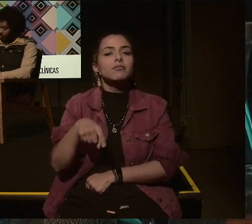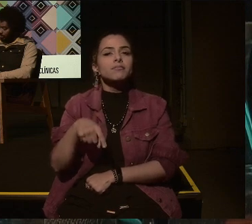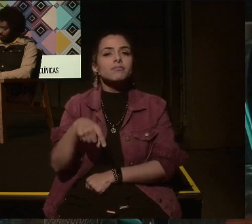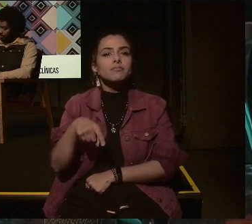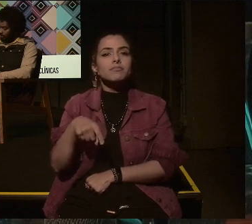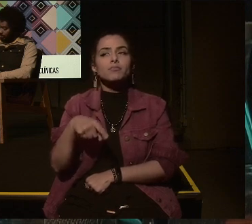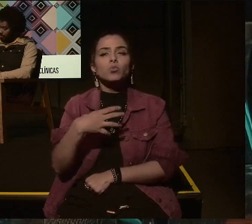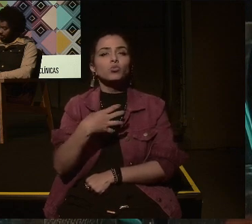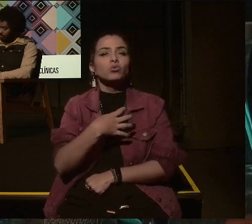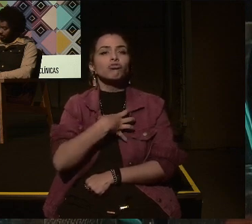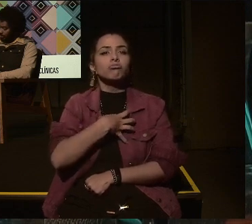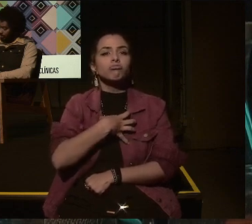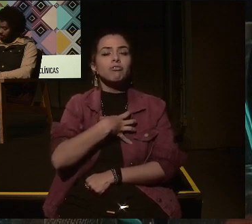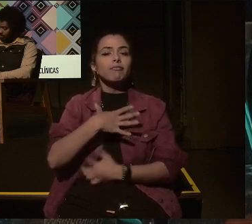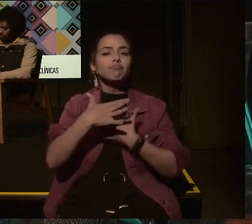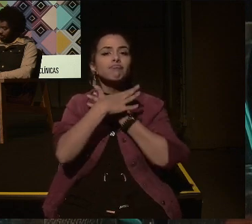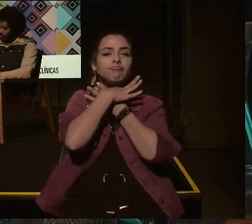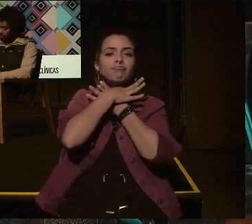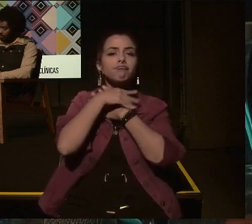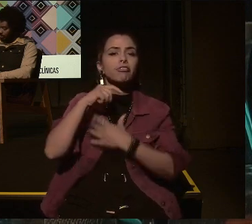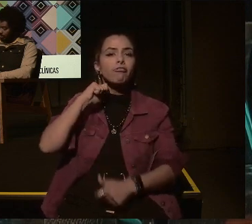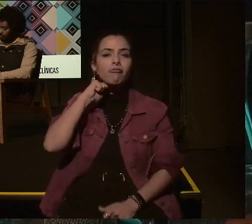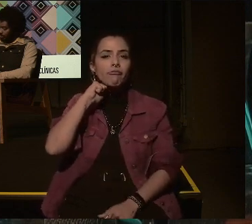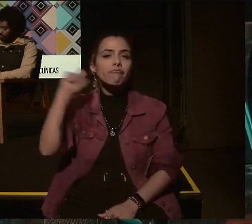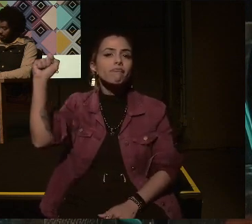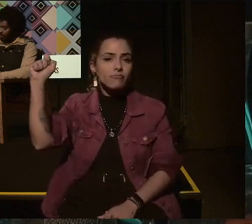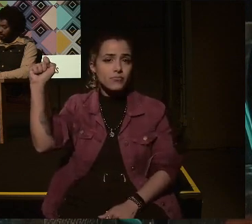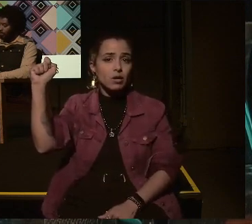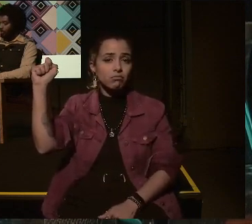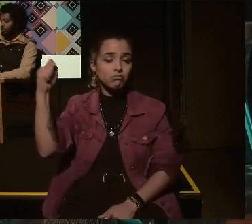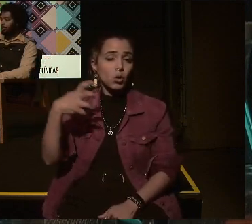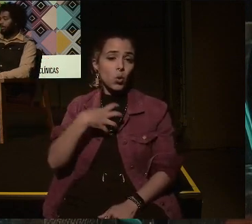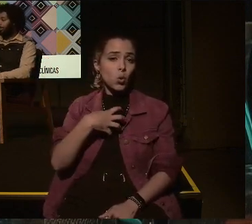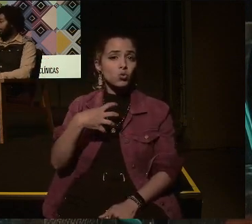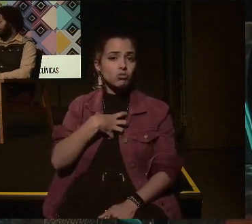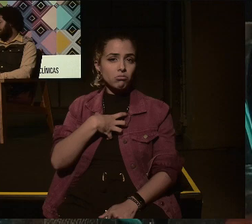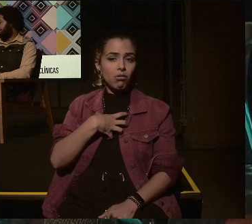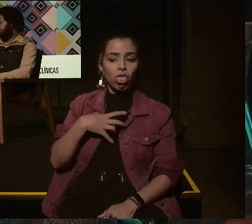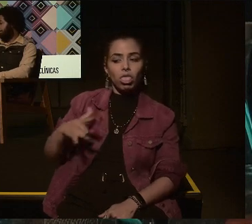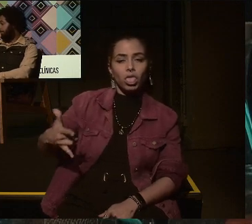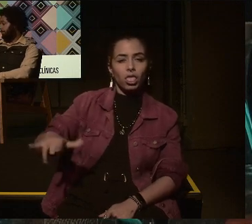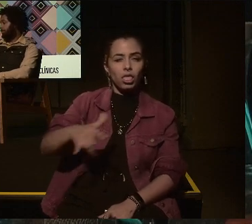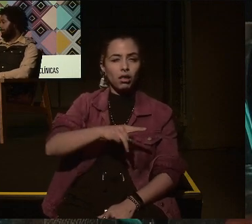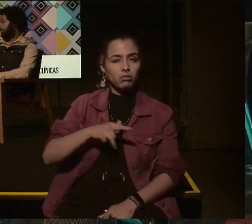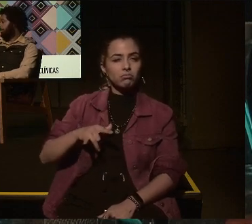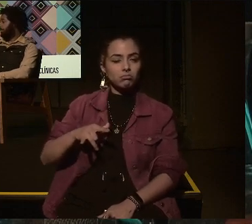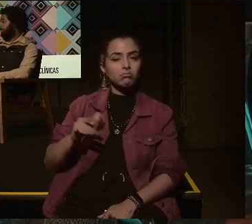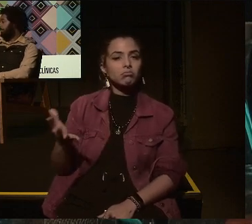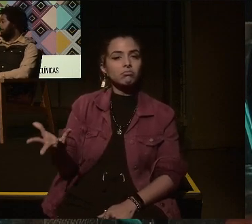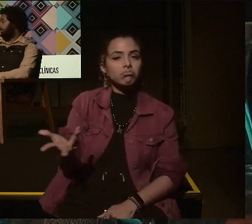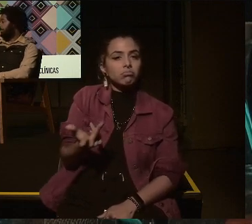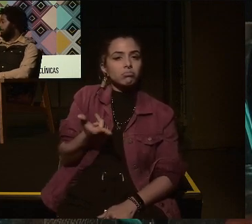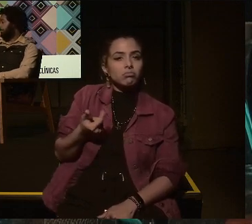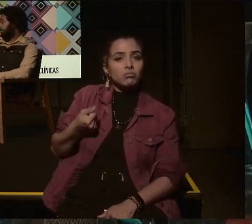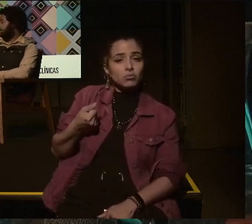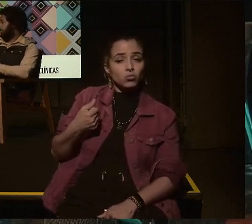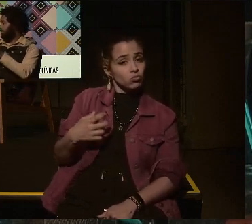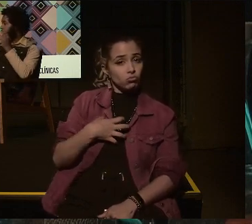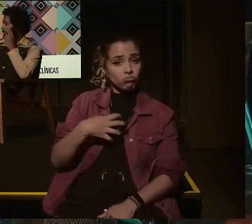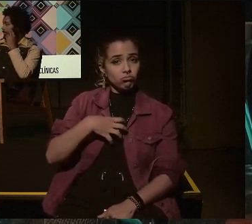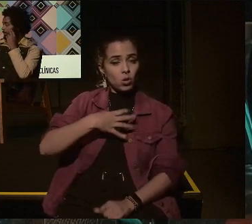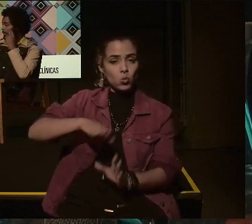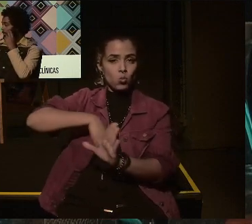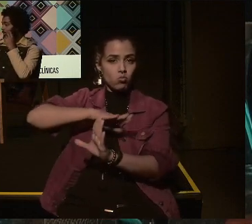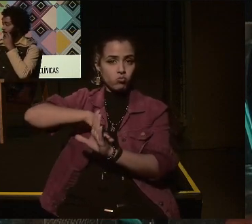que enforca e que se reativa manicolonialmente através do racismo de